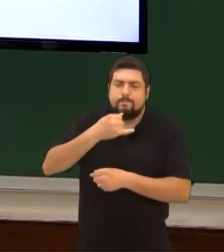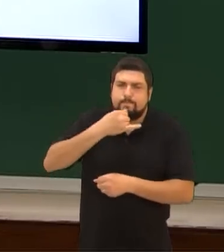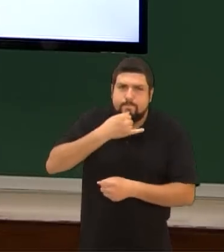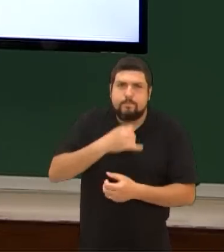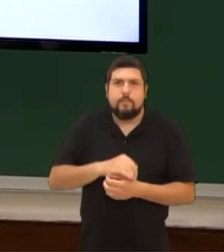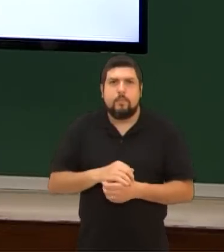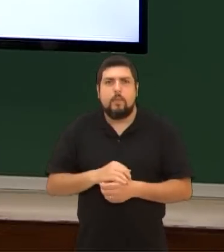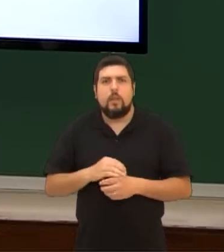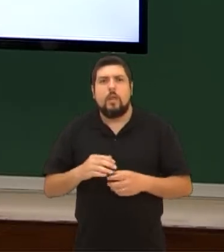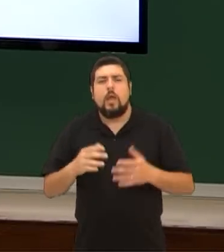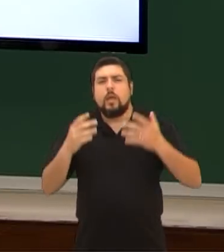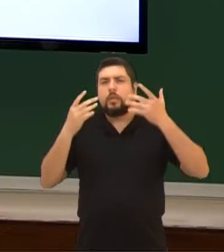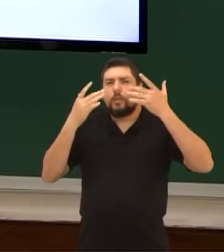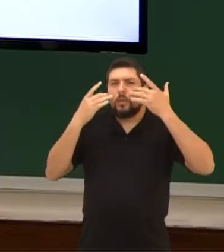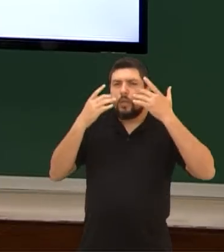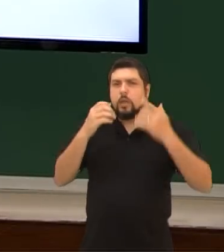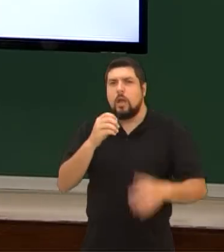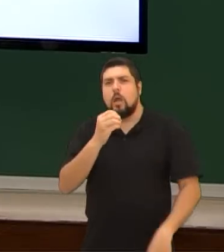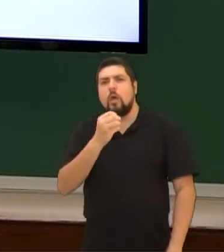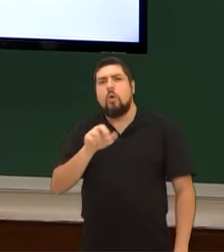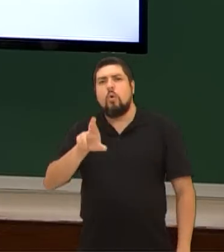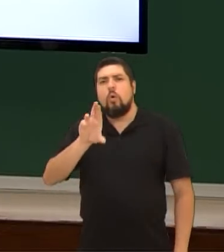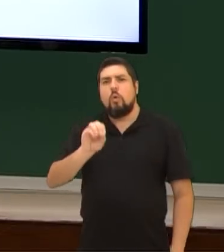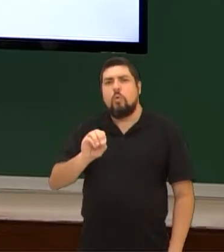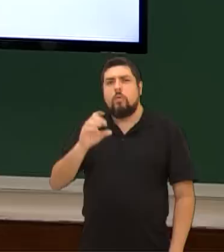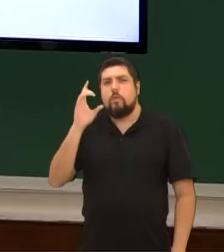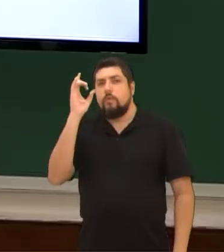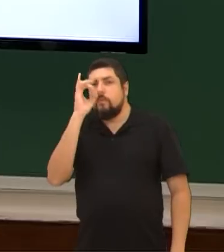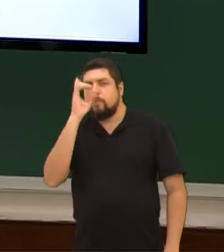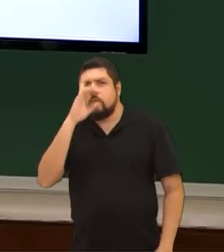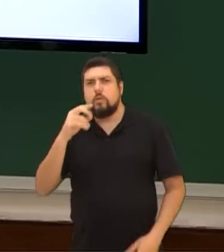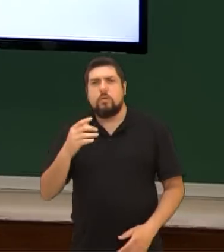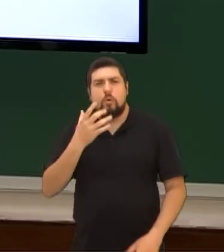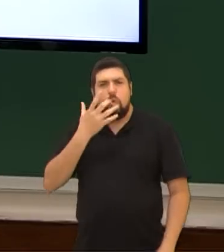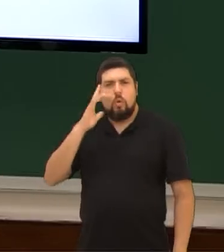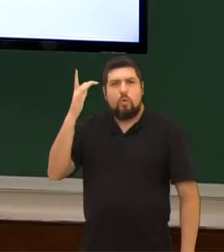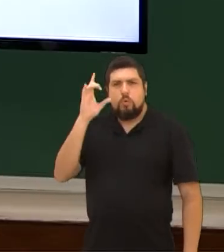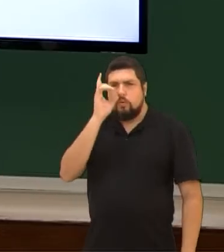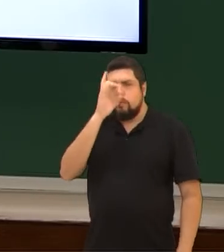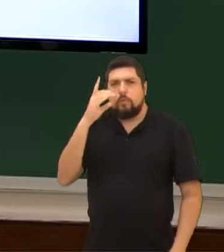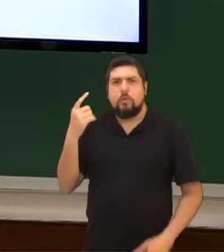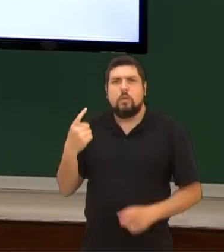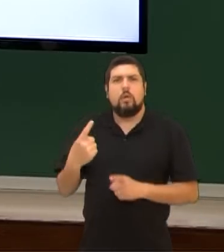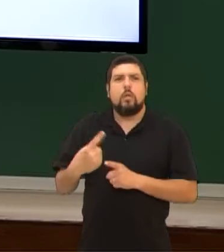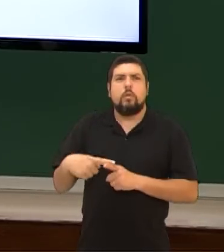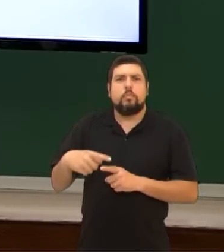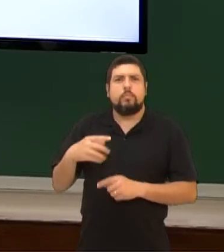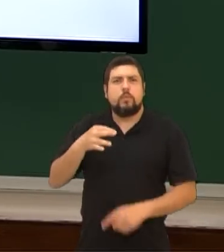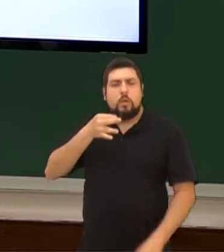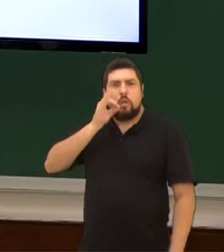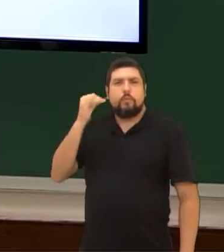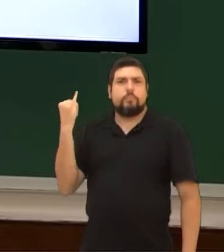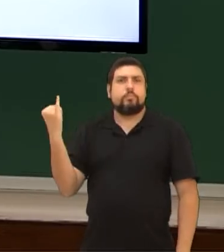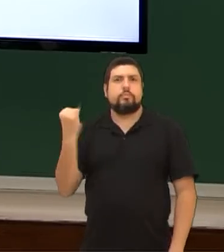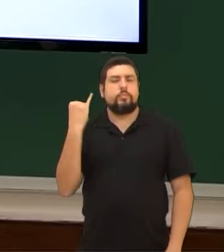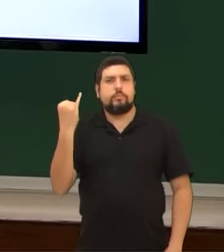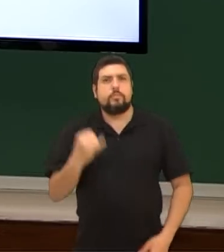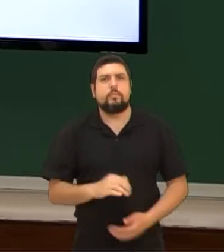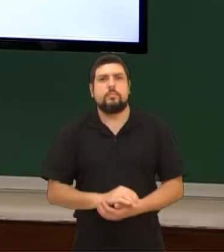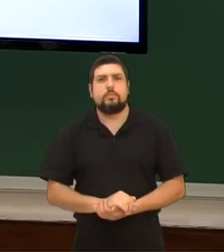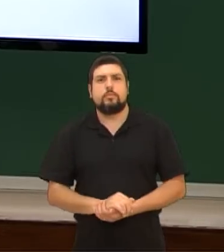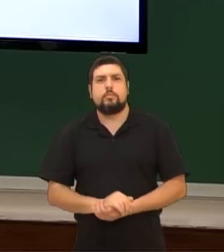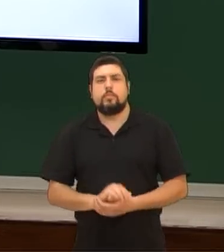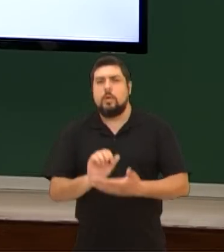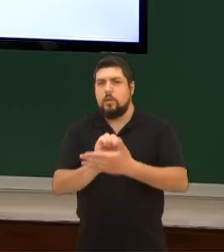Por quê? Porque o café passa a ser conhecido no Segundo Reinado, principalmente aqui no Paraná, como esse ouro verde. Vamos aqui para uma